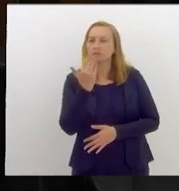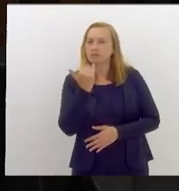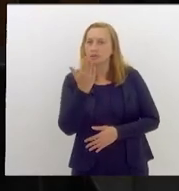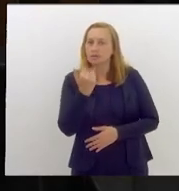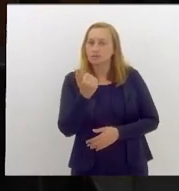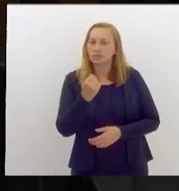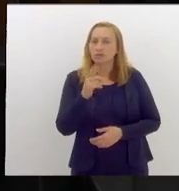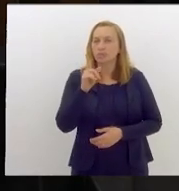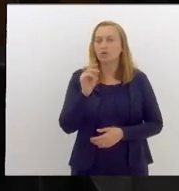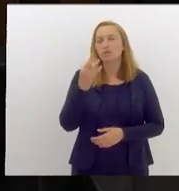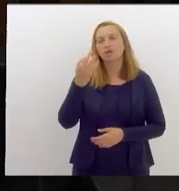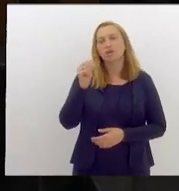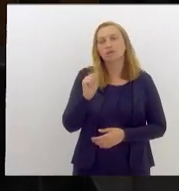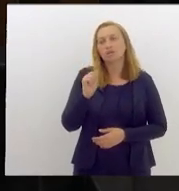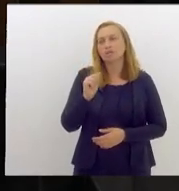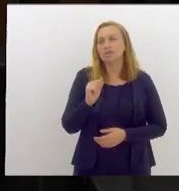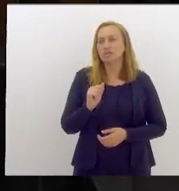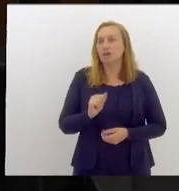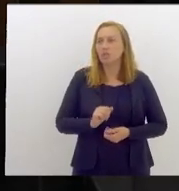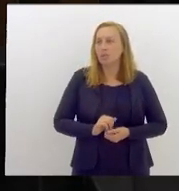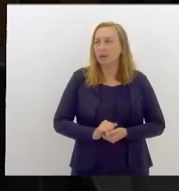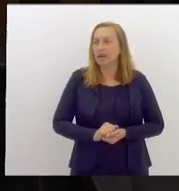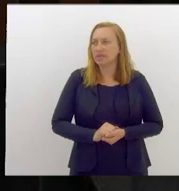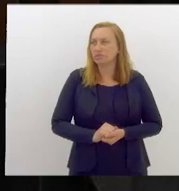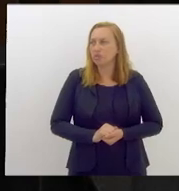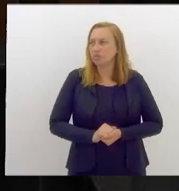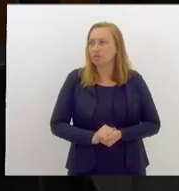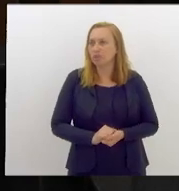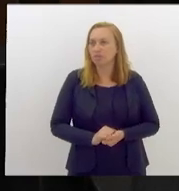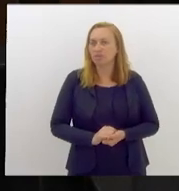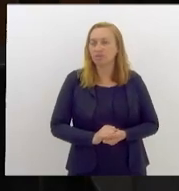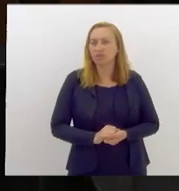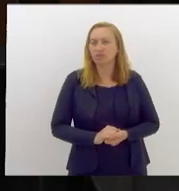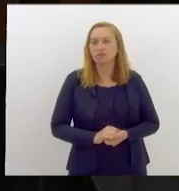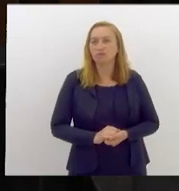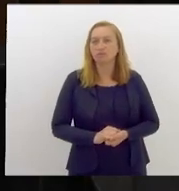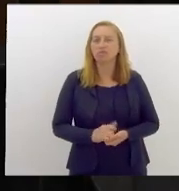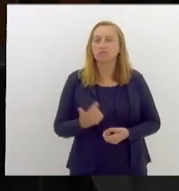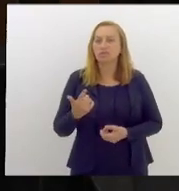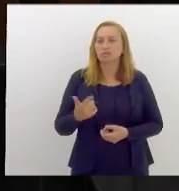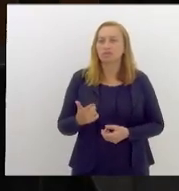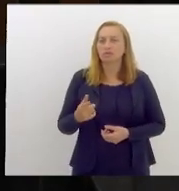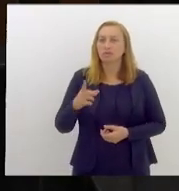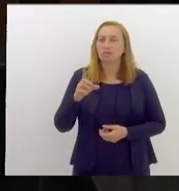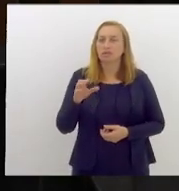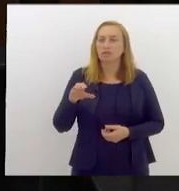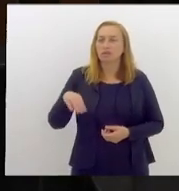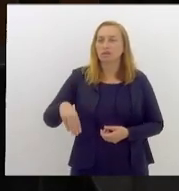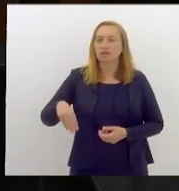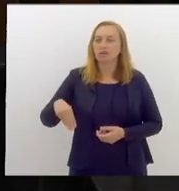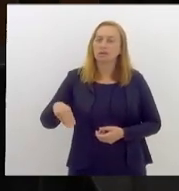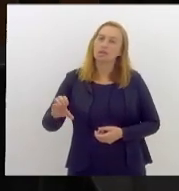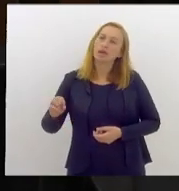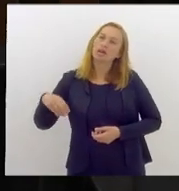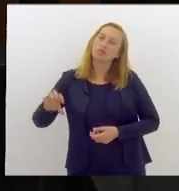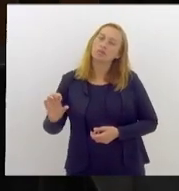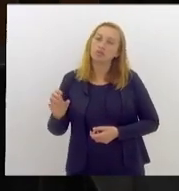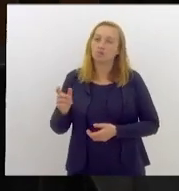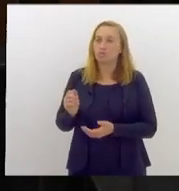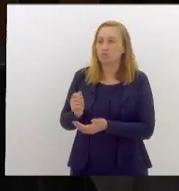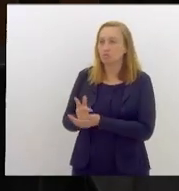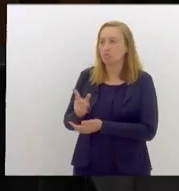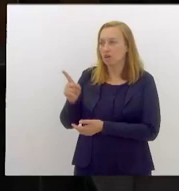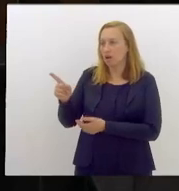orgânicos e agroecológicos basta aí por exemplo deputado Carlos sming num Hortifruti e você vai ver